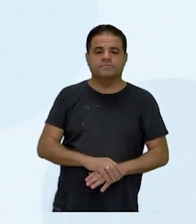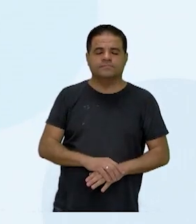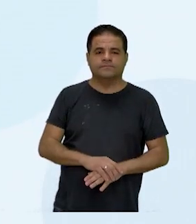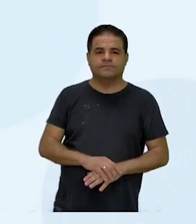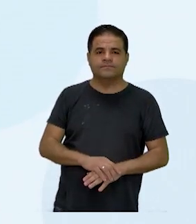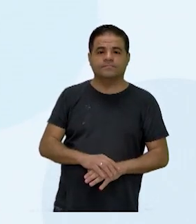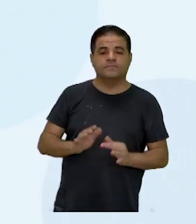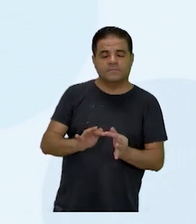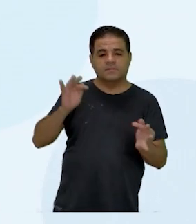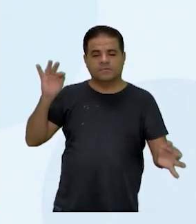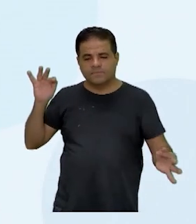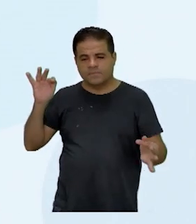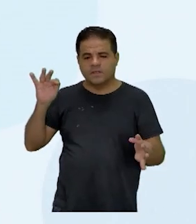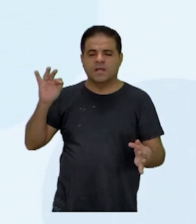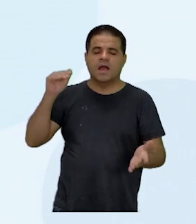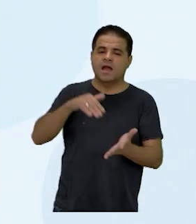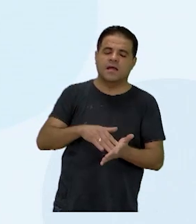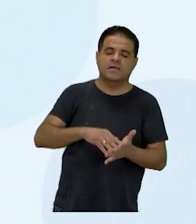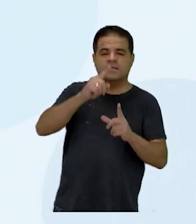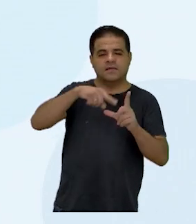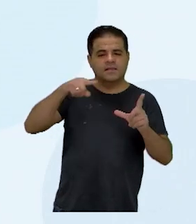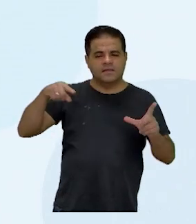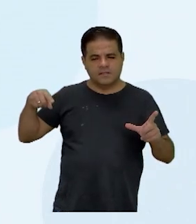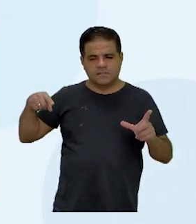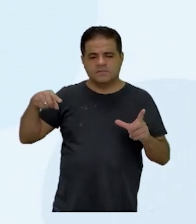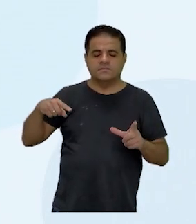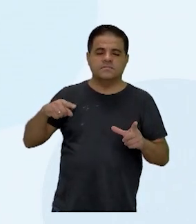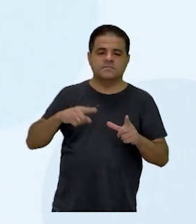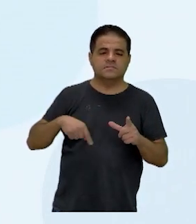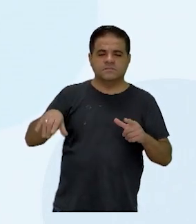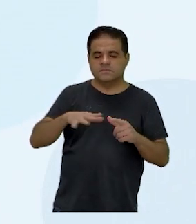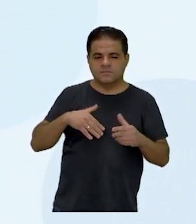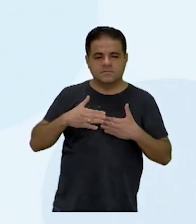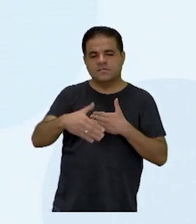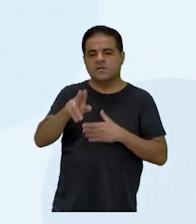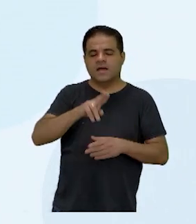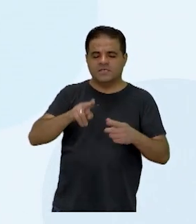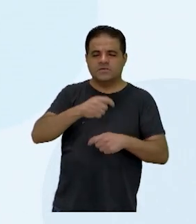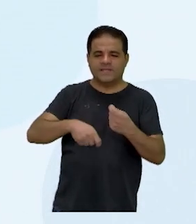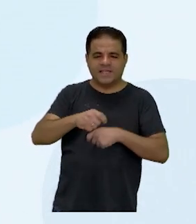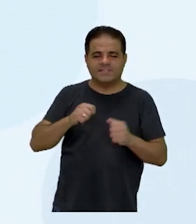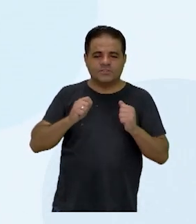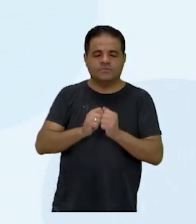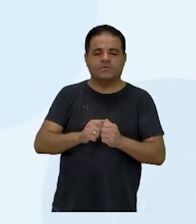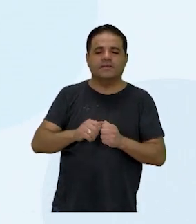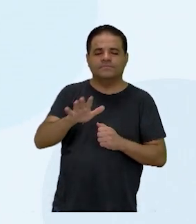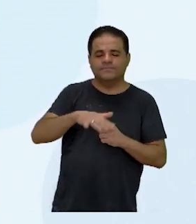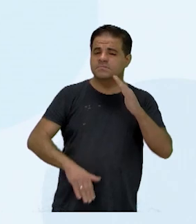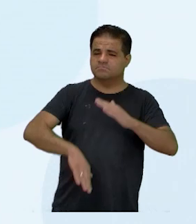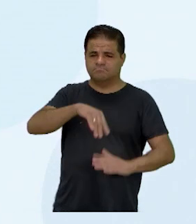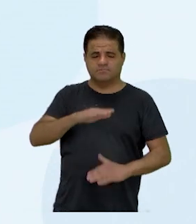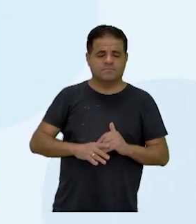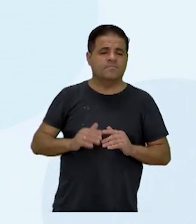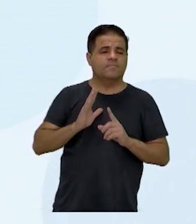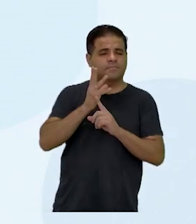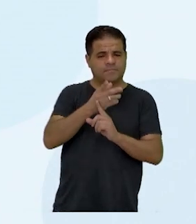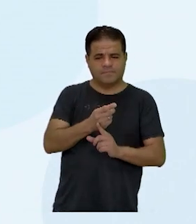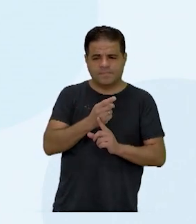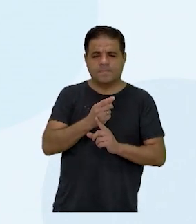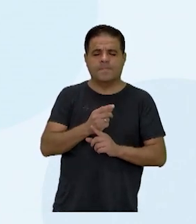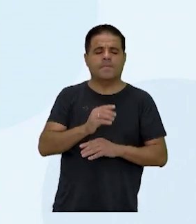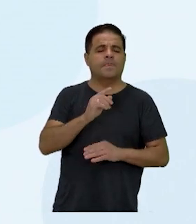Anotem suas questões, porque é relativamente complexo e a gente pode discutir essas coisas daqui a pouco, quando a